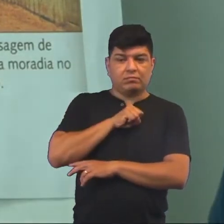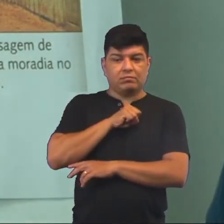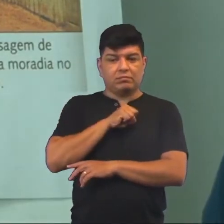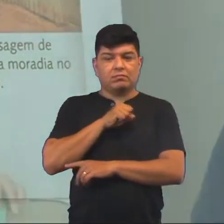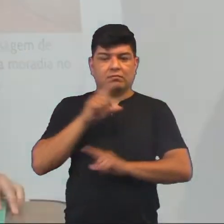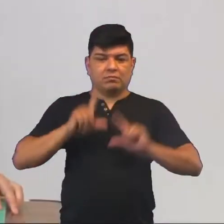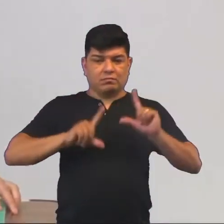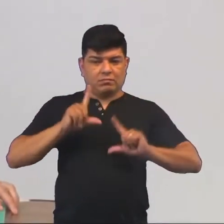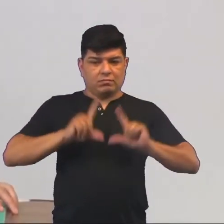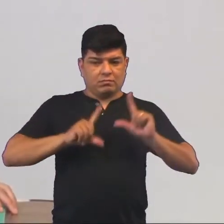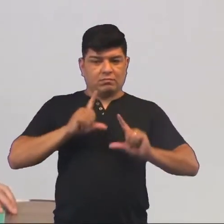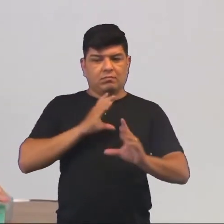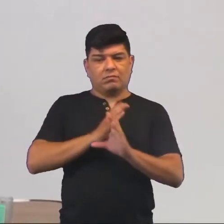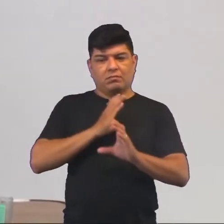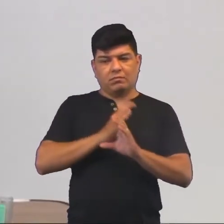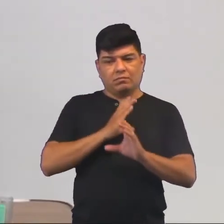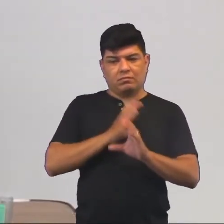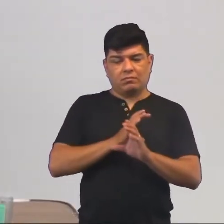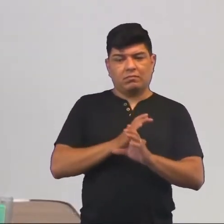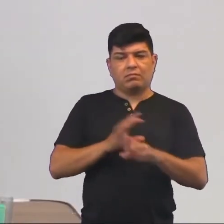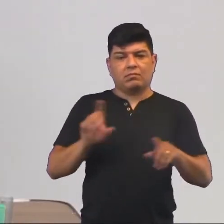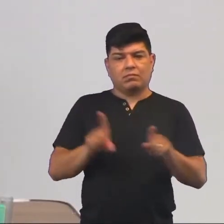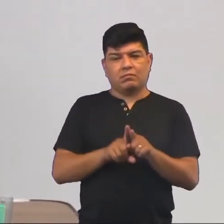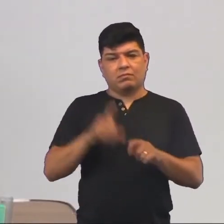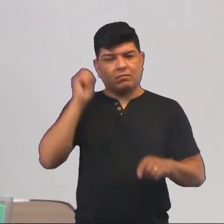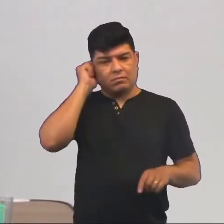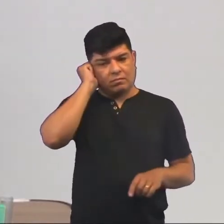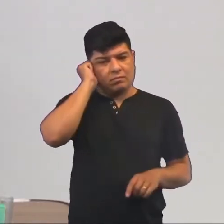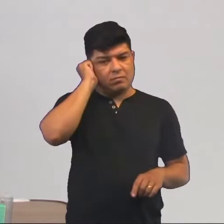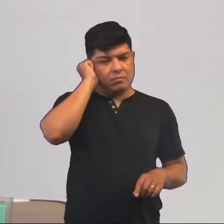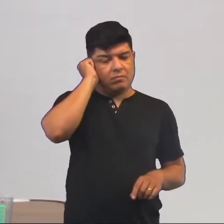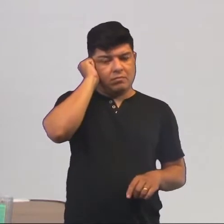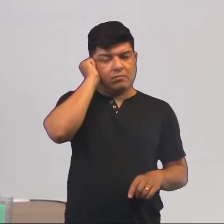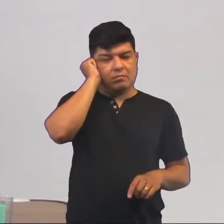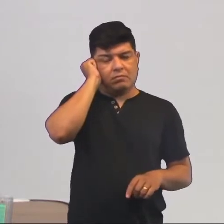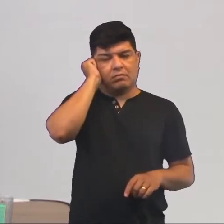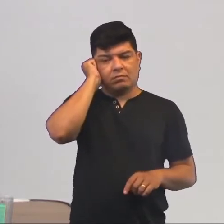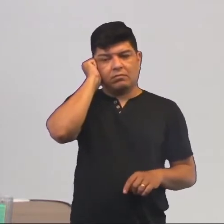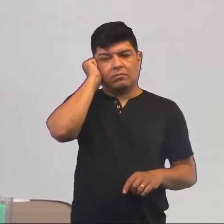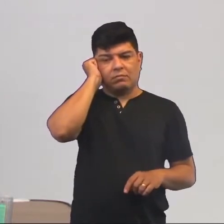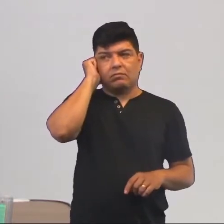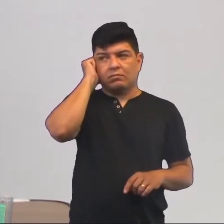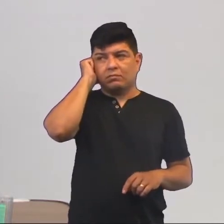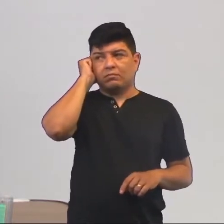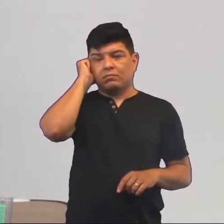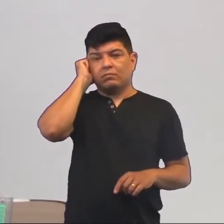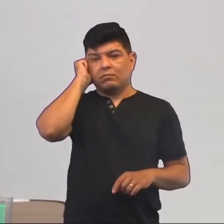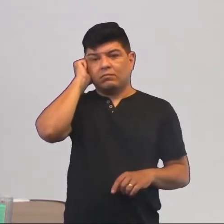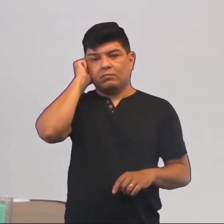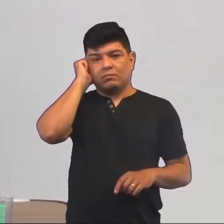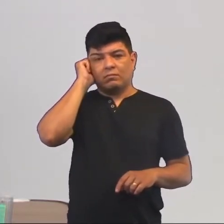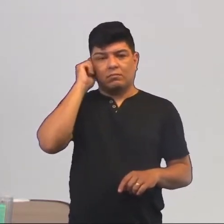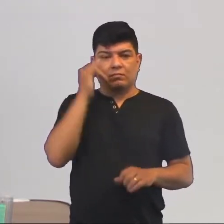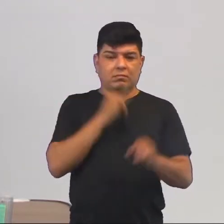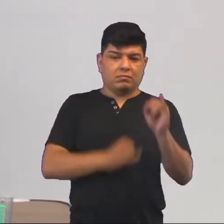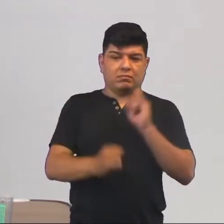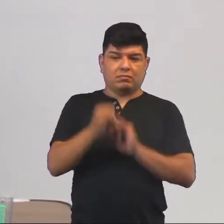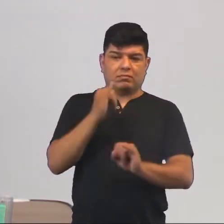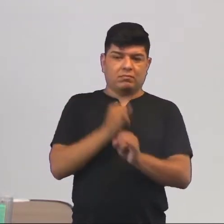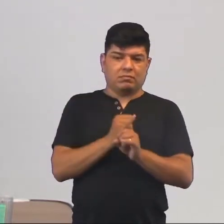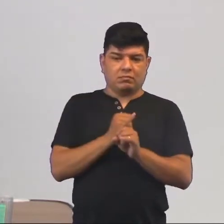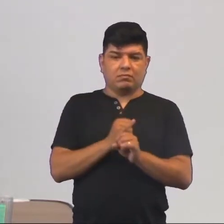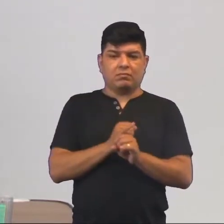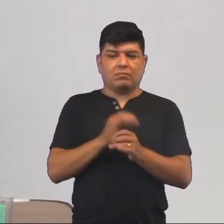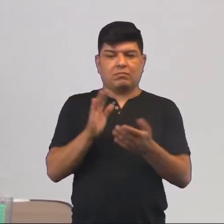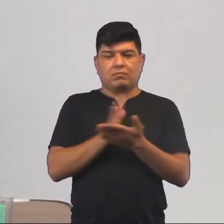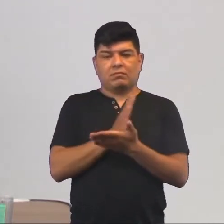para ter a comunicação na televisão ou rádio, tanto a questão, às vezes até de internet. Muitos